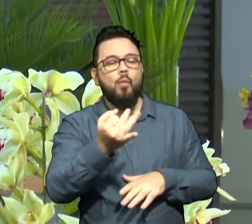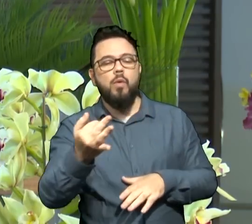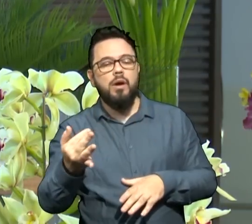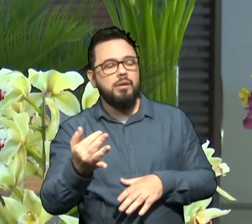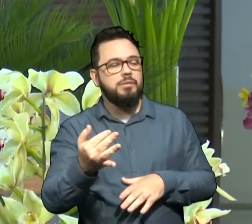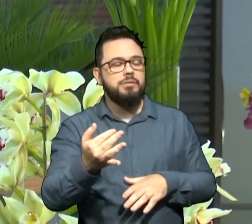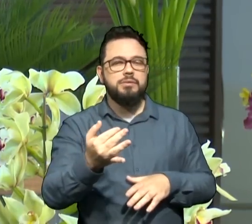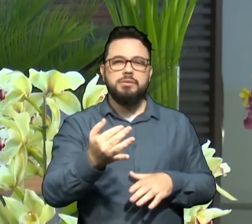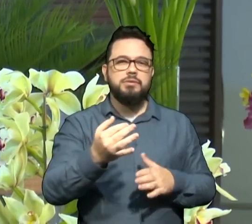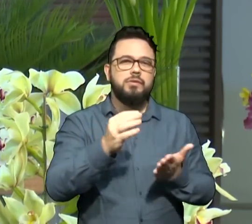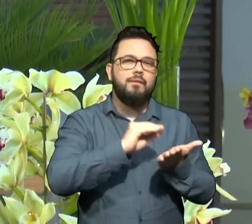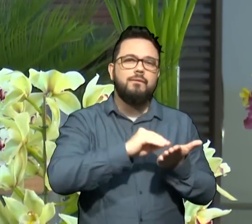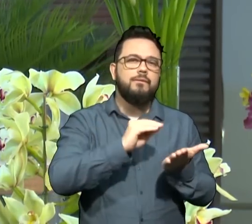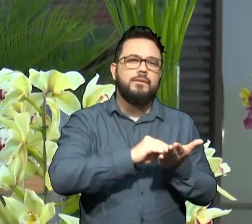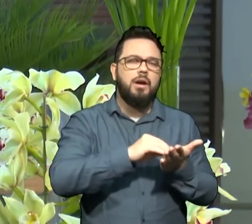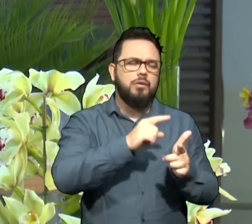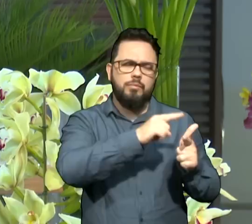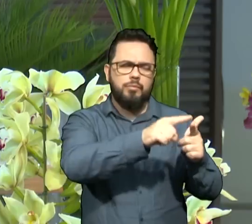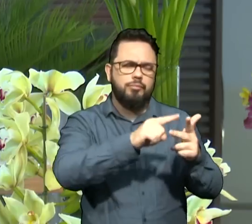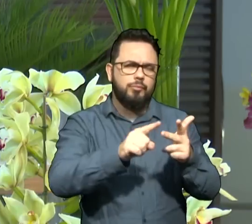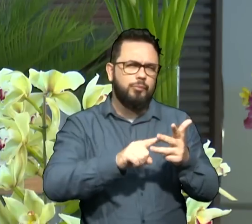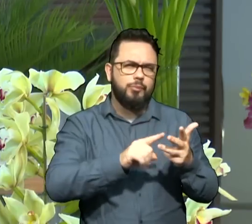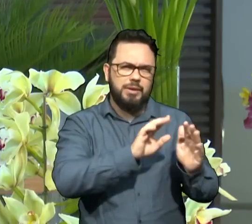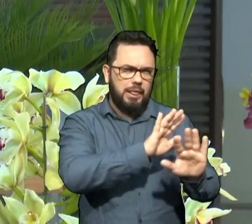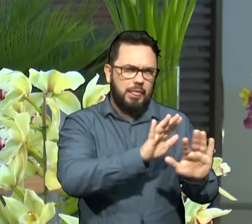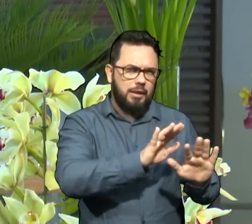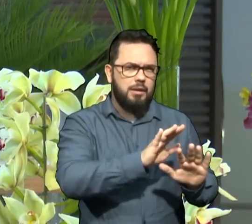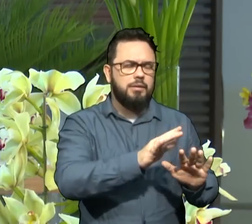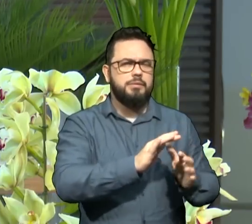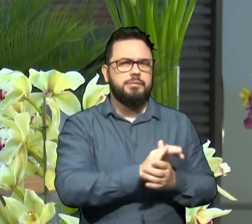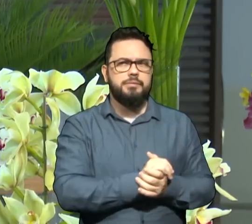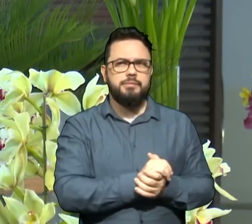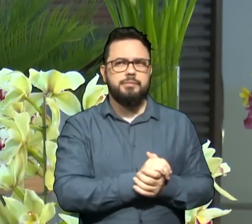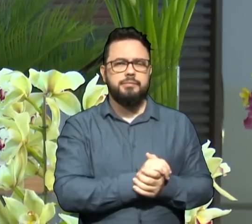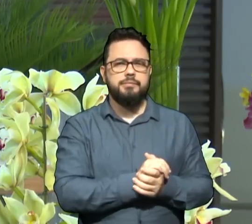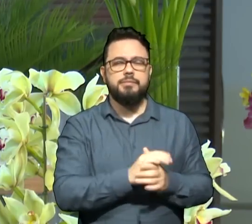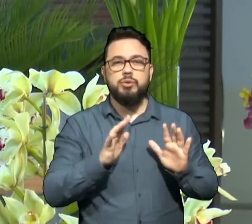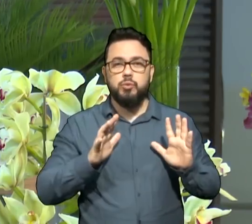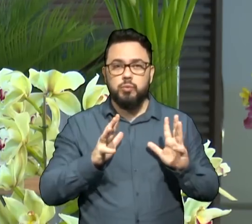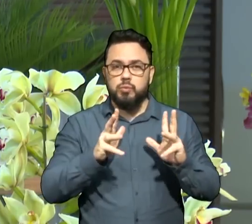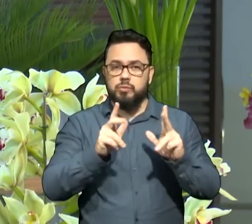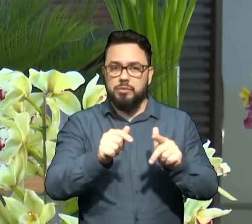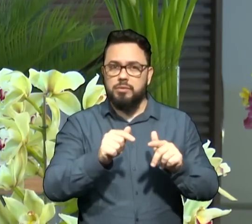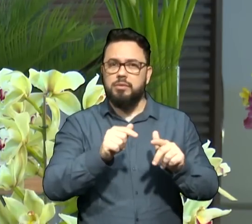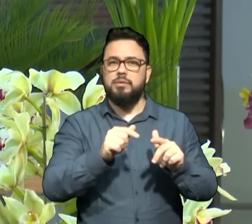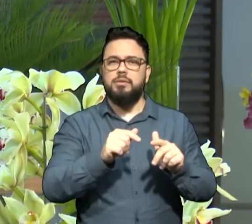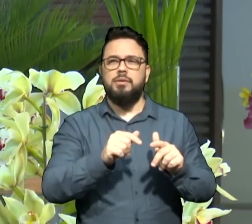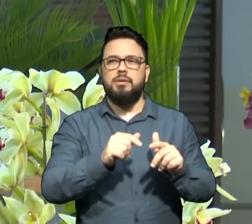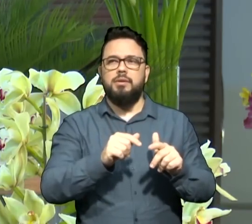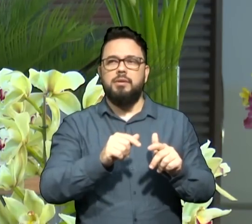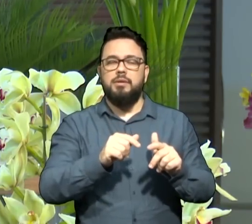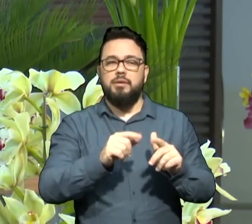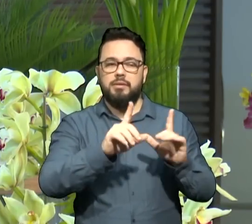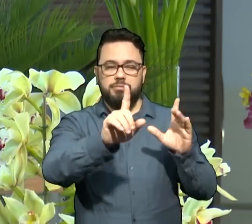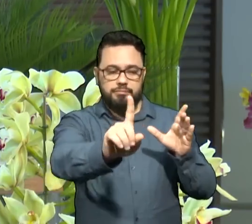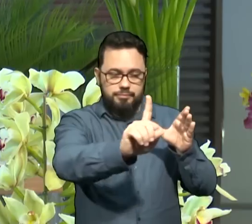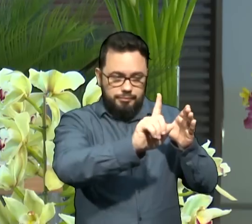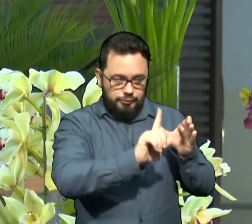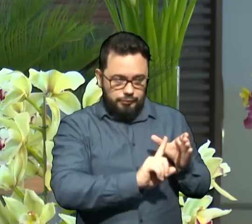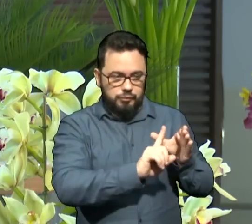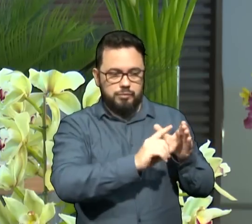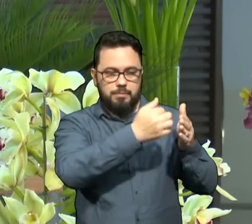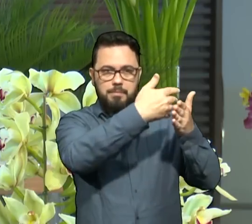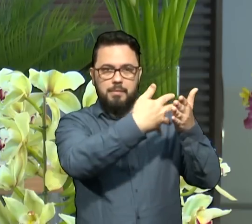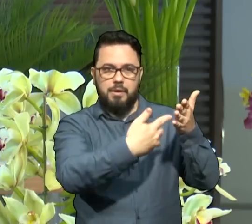não haja entre eles praga nenhuma quando você fizer a contagem todo aquele que fizer que for incluído na lista